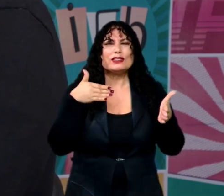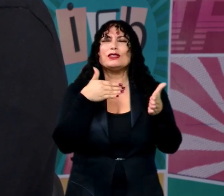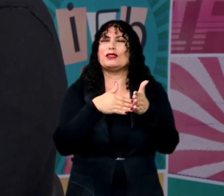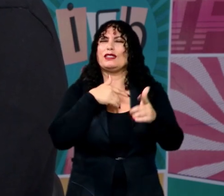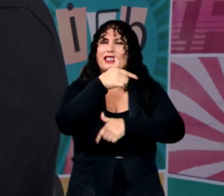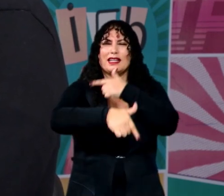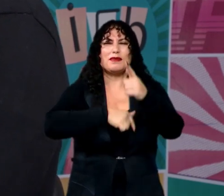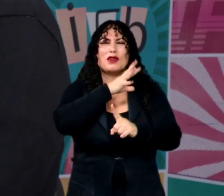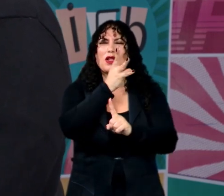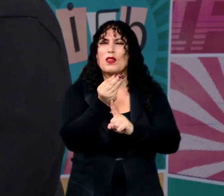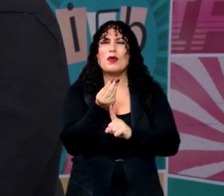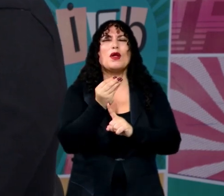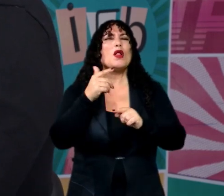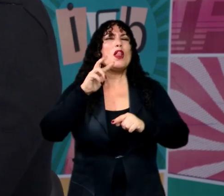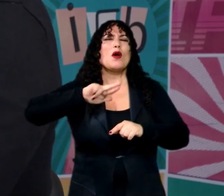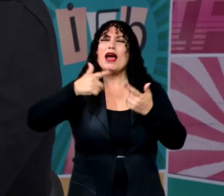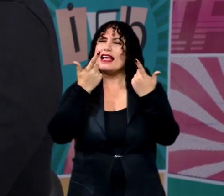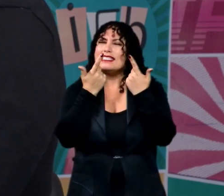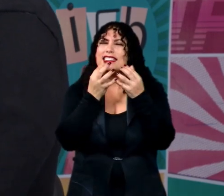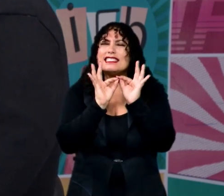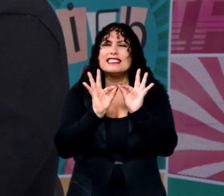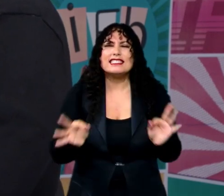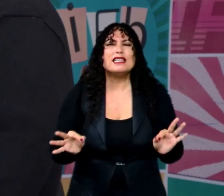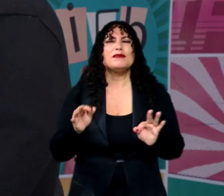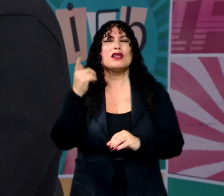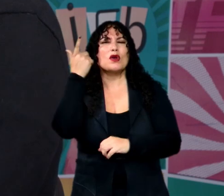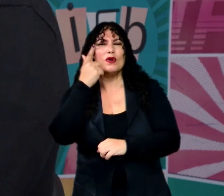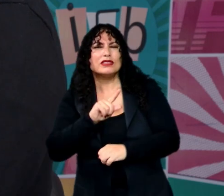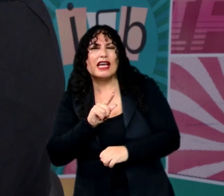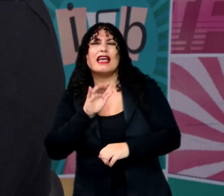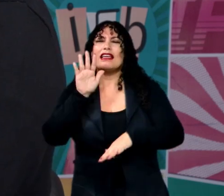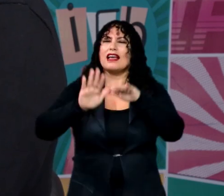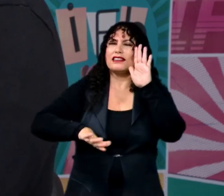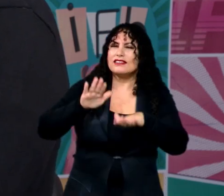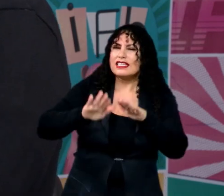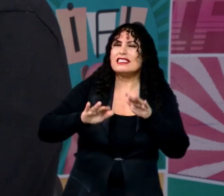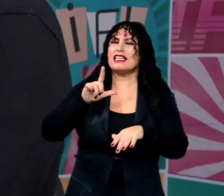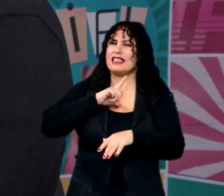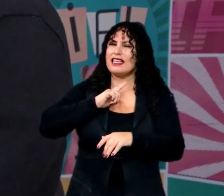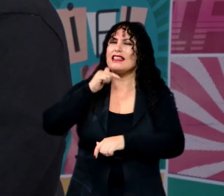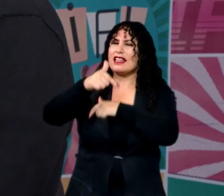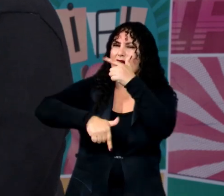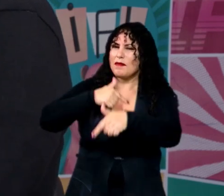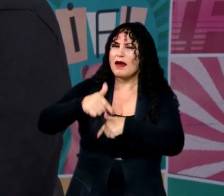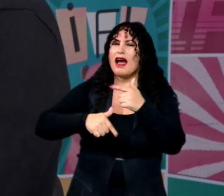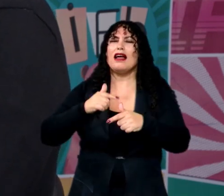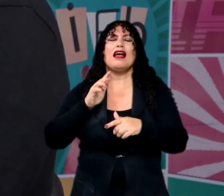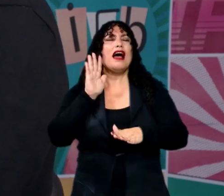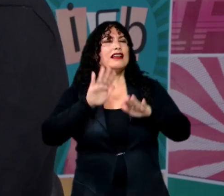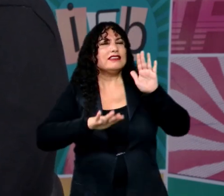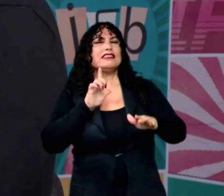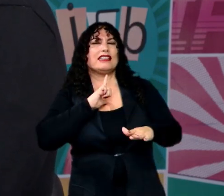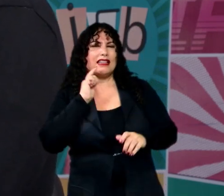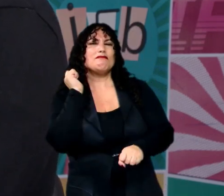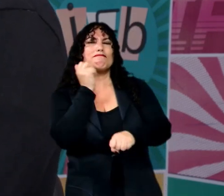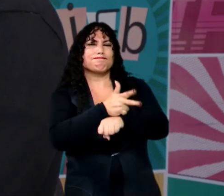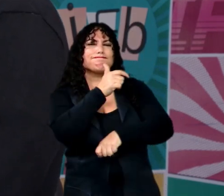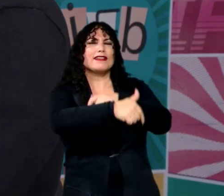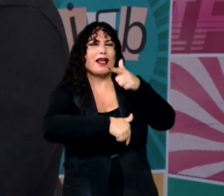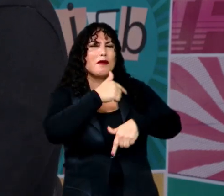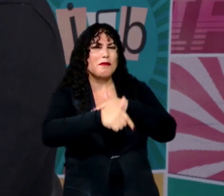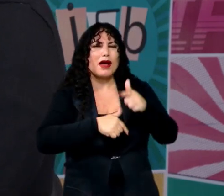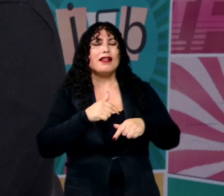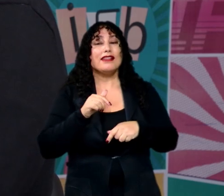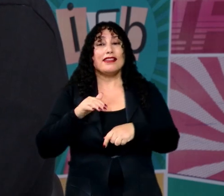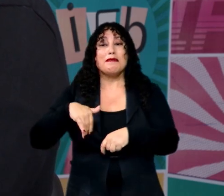Às vezes você consegue, às vezes você não consegue. Às vezes você tem trabalho, às vezes você não tem. Às vezes você tem emprego, às vezes você não tem. E às vezes você mais não tem